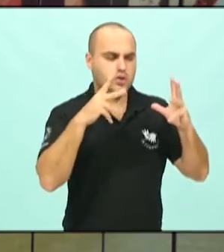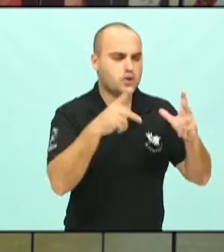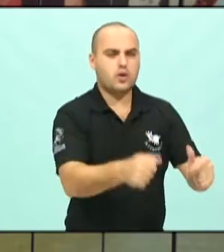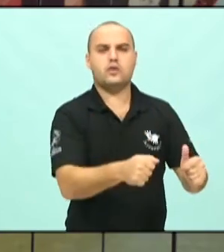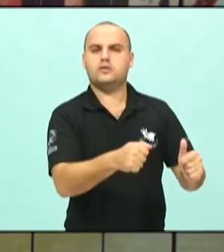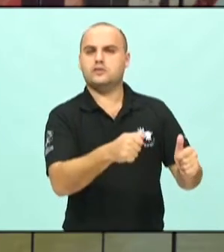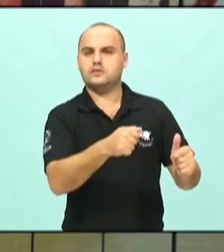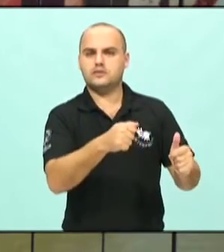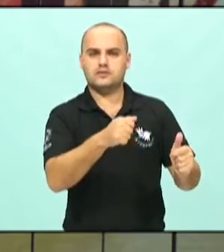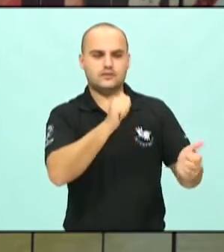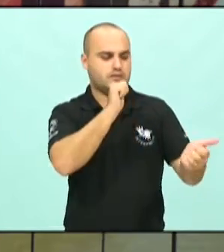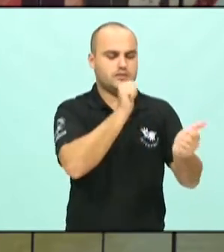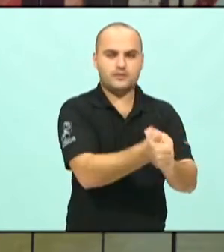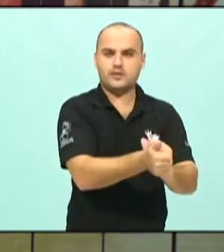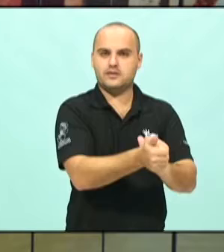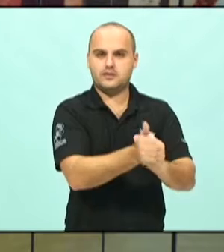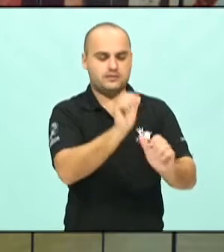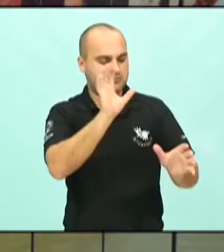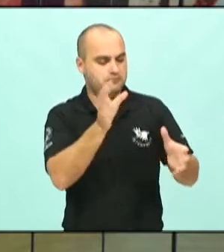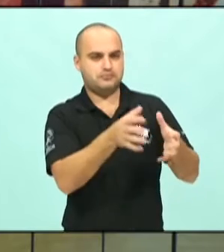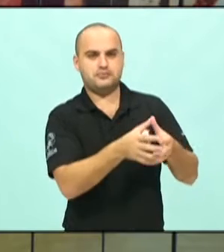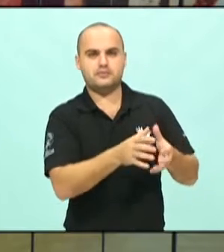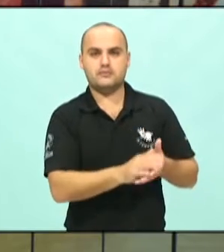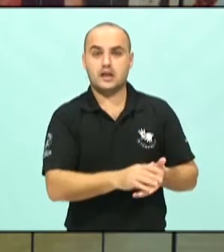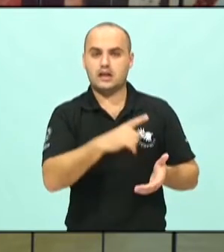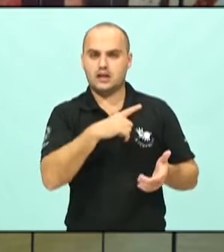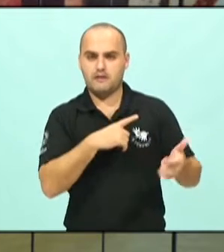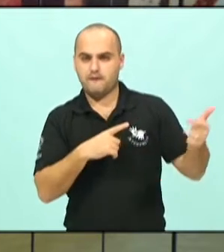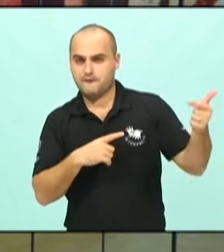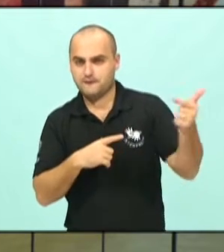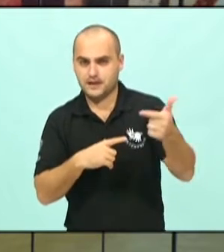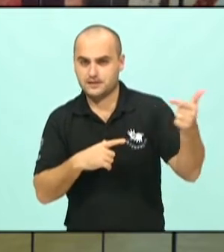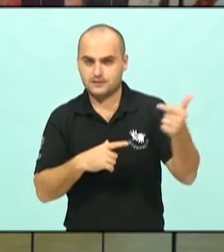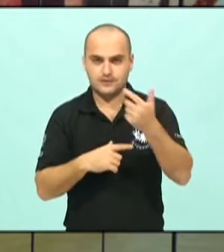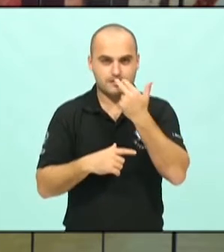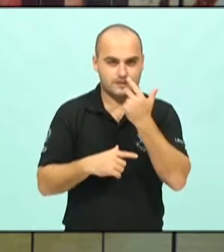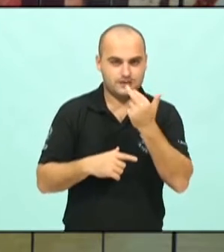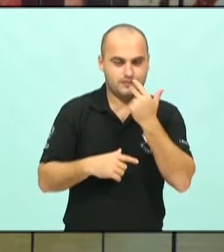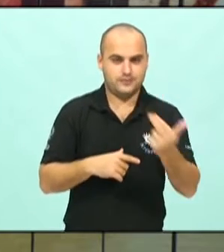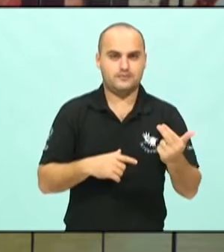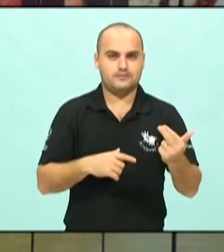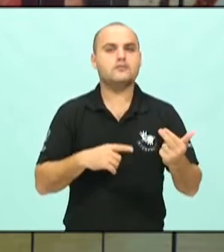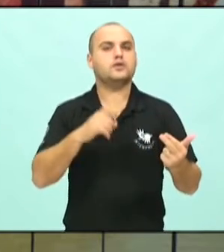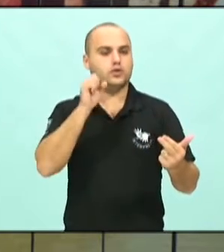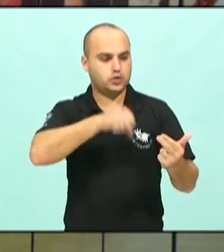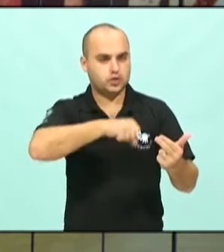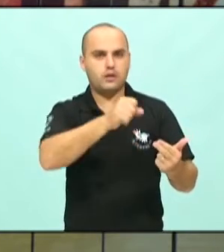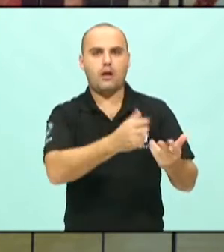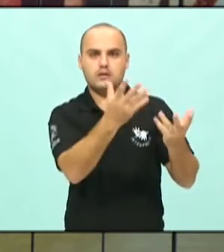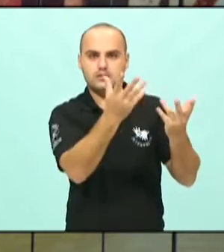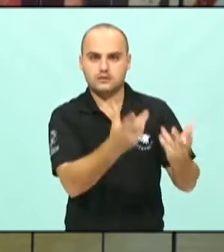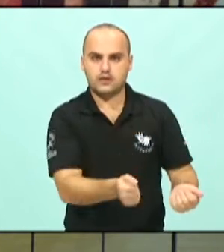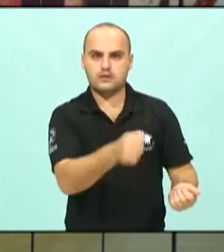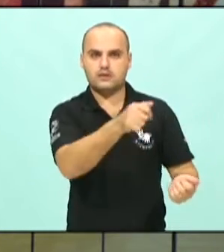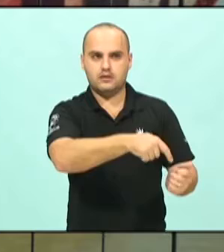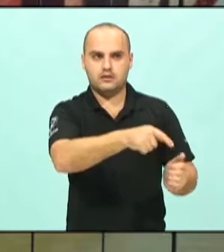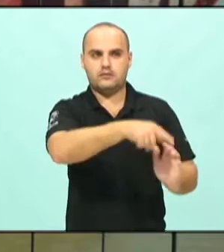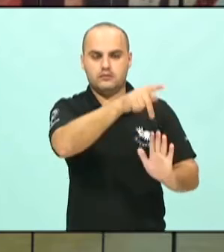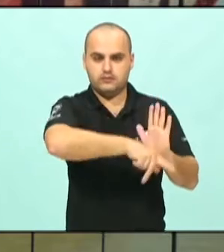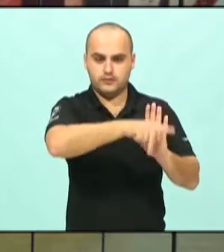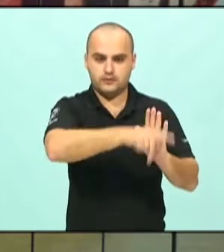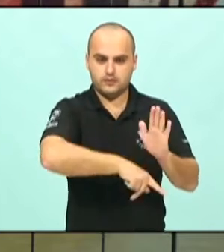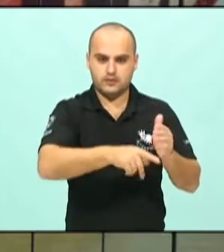fora nesse processo, tá? Hoje nós temos 22 modalidades que estão sendo contempladas no projeto que a